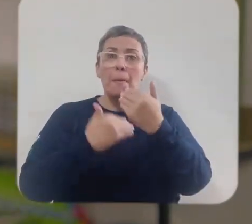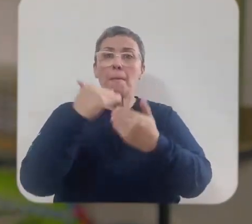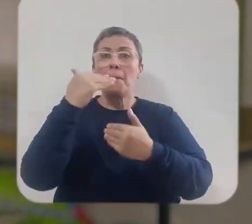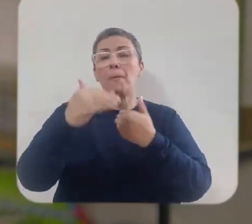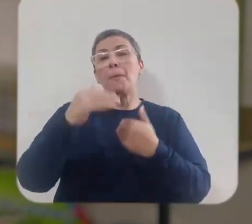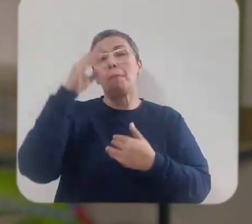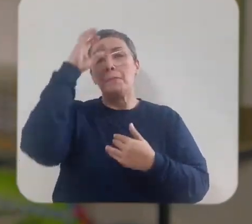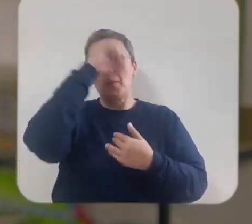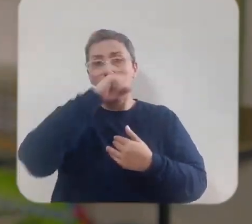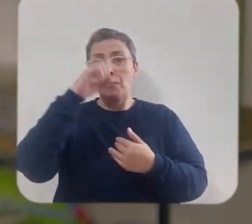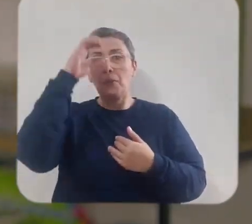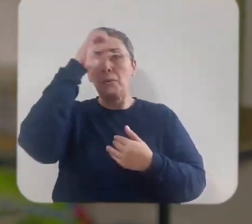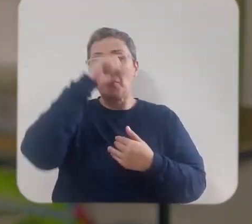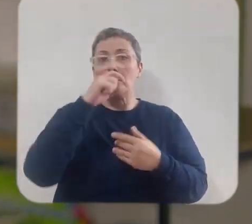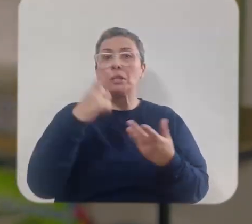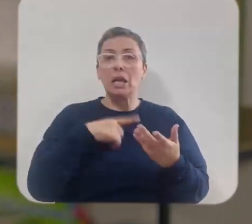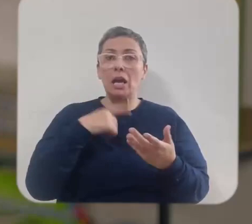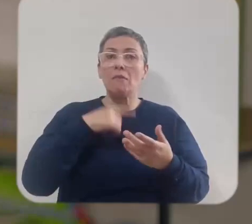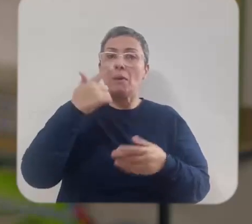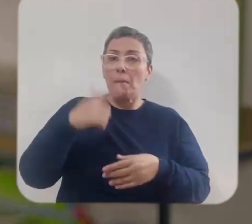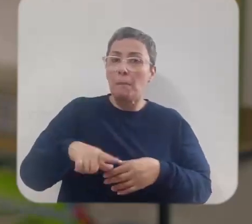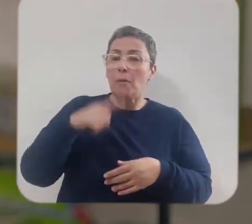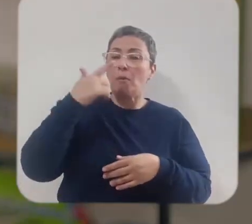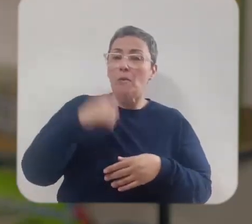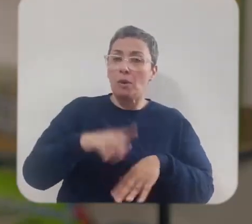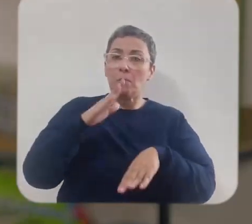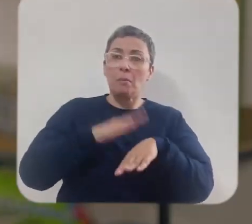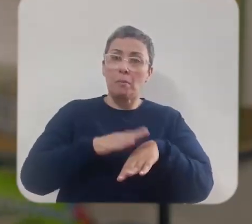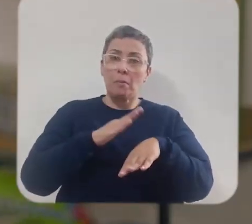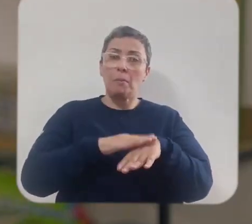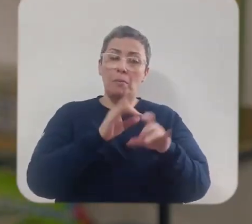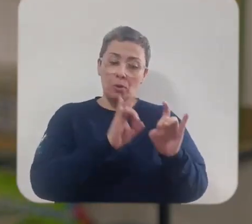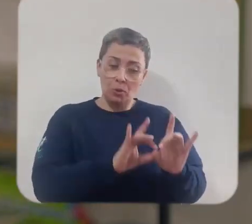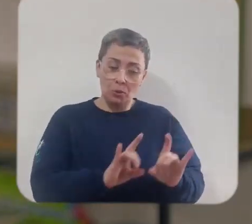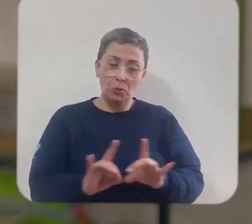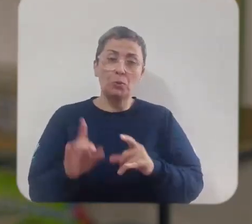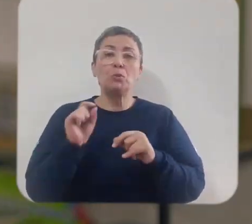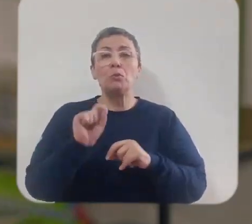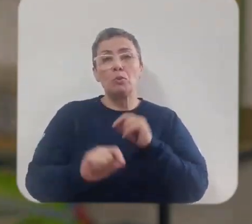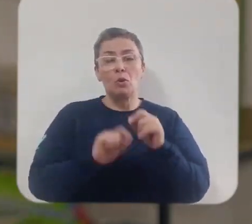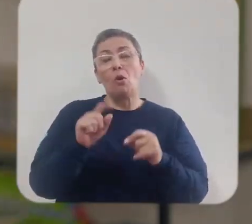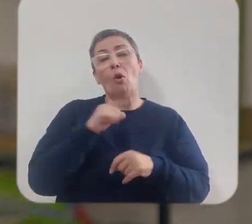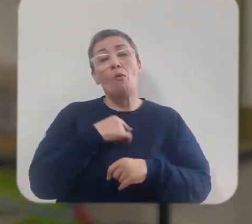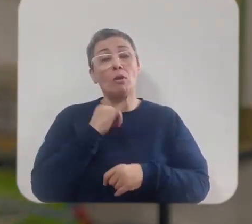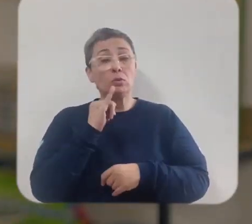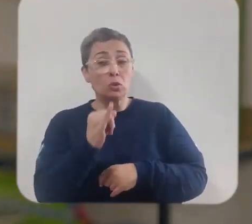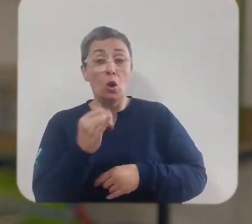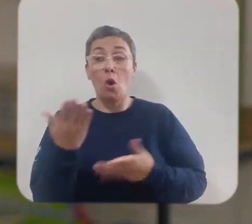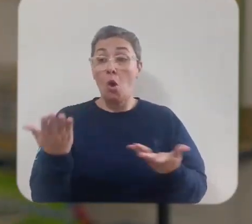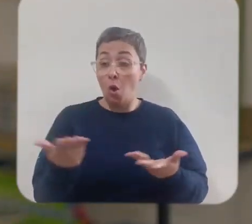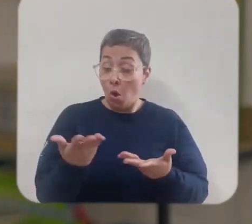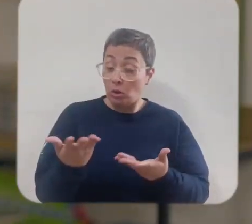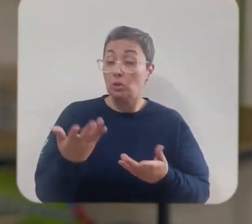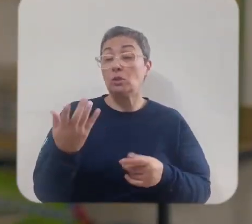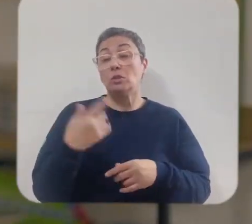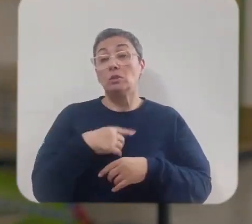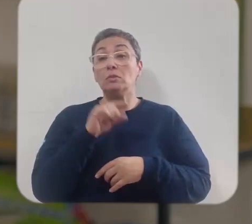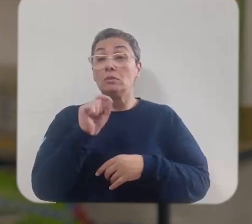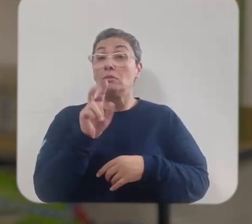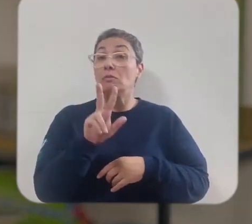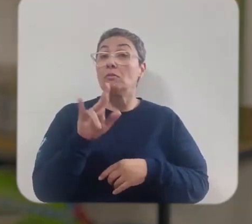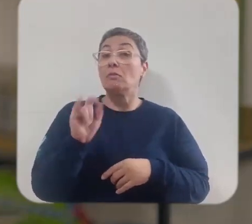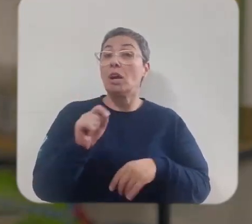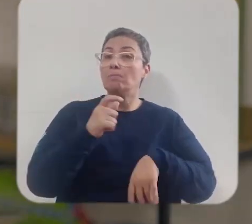construir a aprendizagem disso que repetidas vezes eu faço todos os dias. Que eu vou dizer, olha, nós vamos